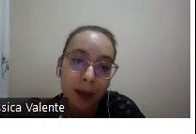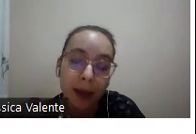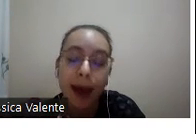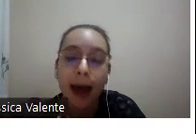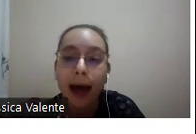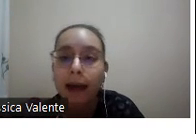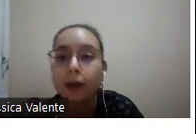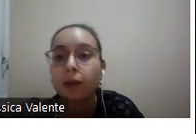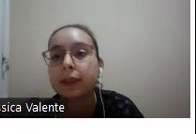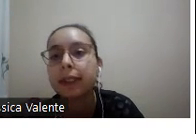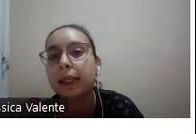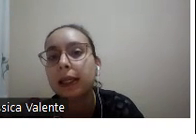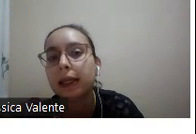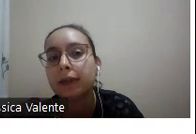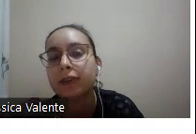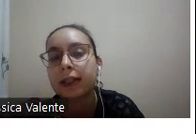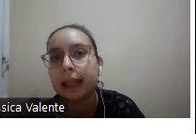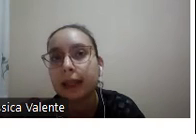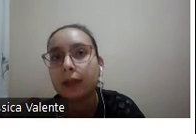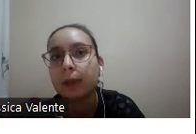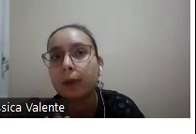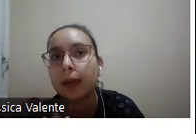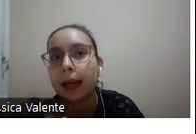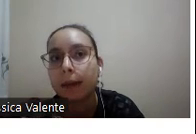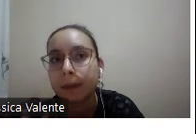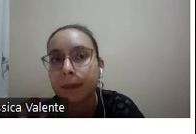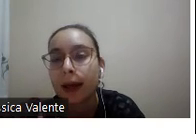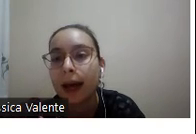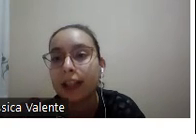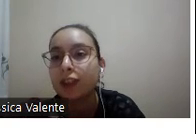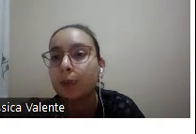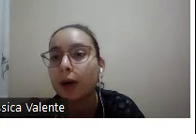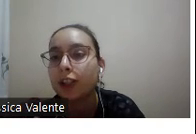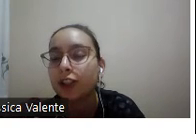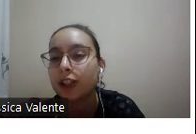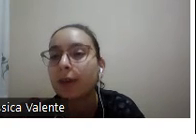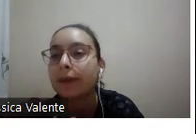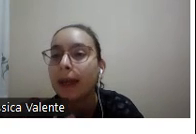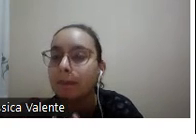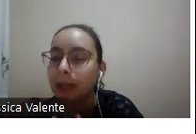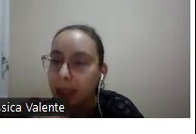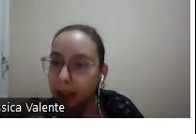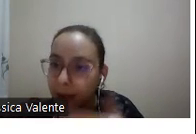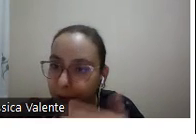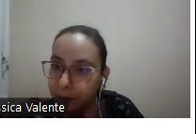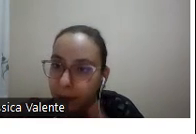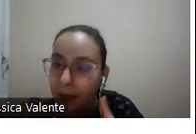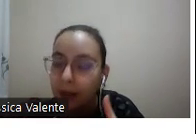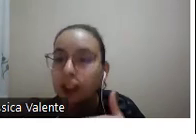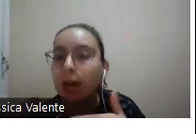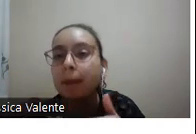apresentação. Eu não consegui fazer, não tem problema. A gente pode tirar um